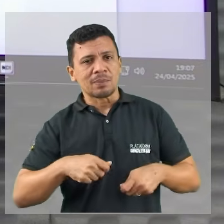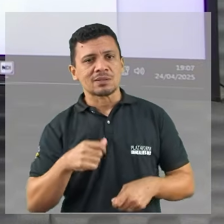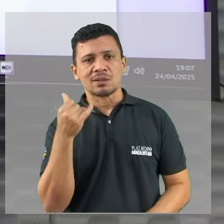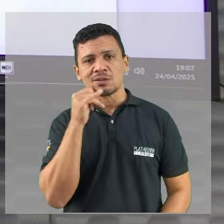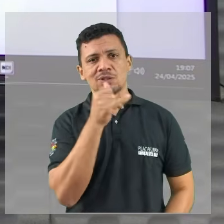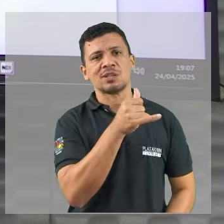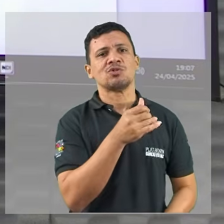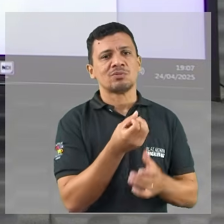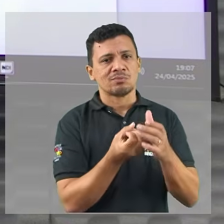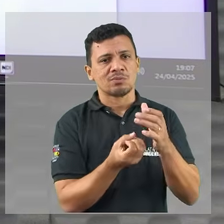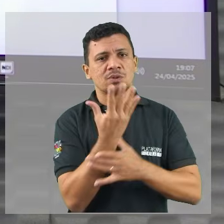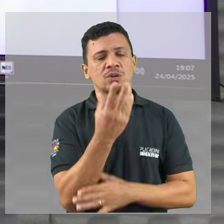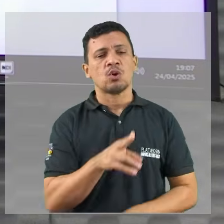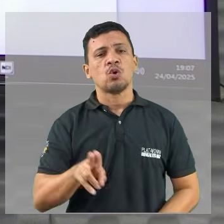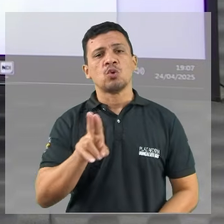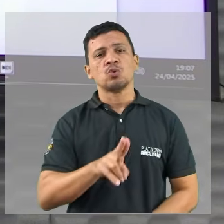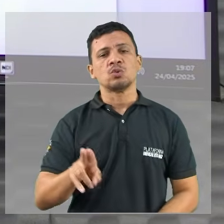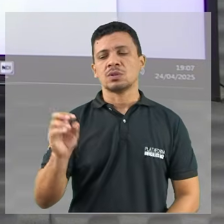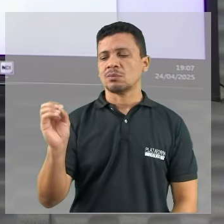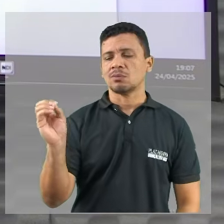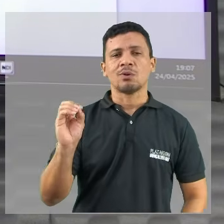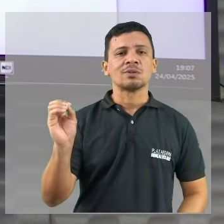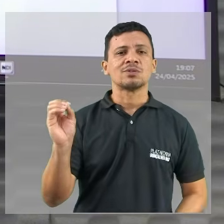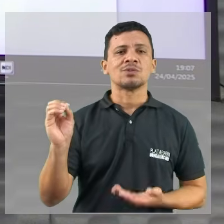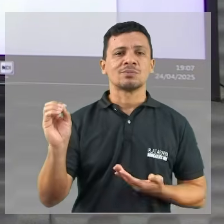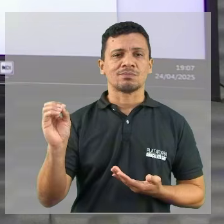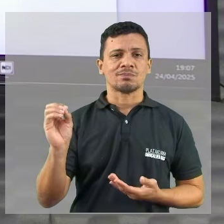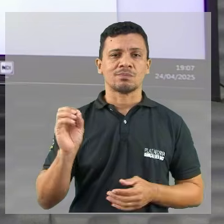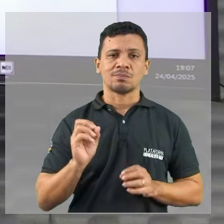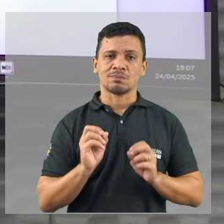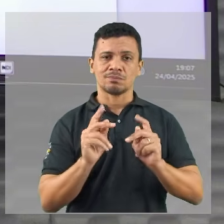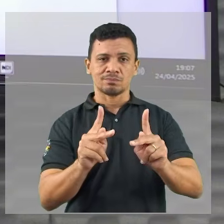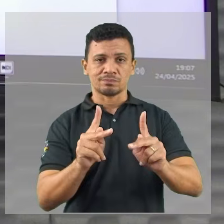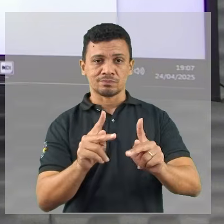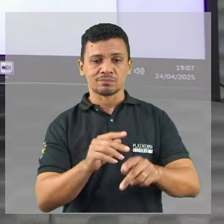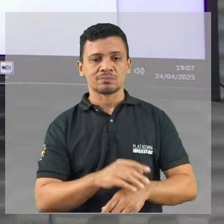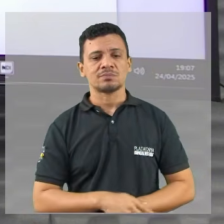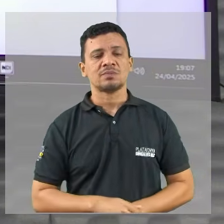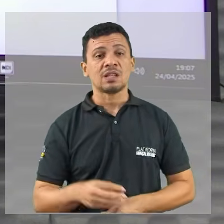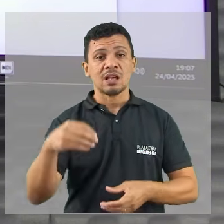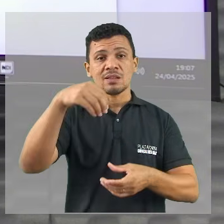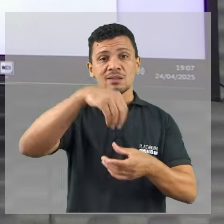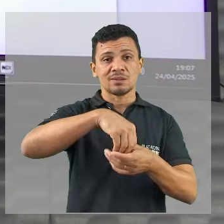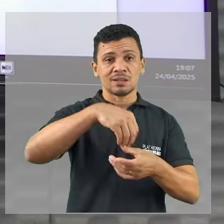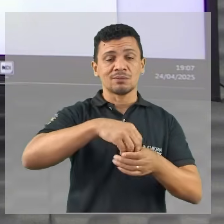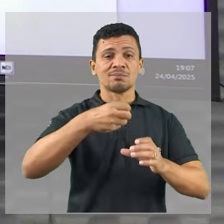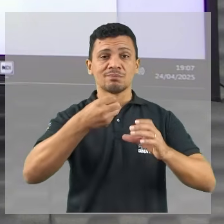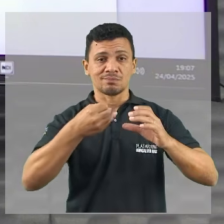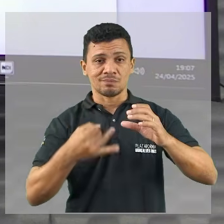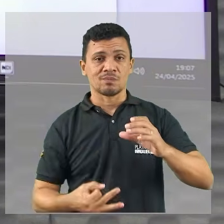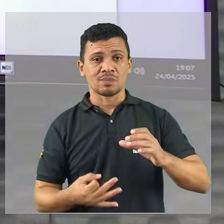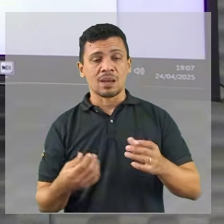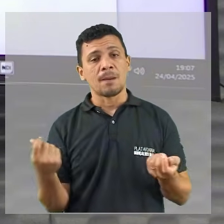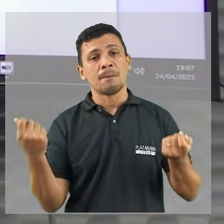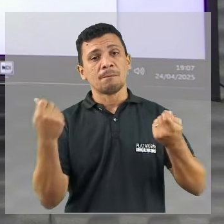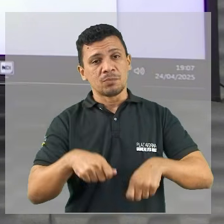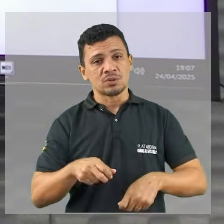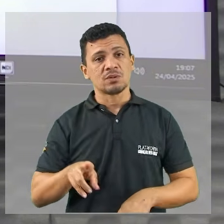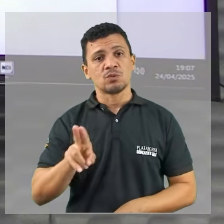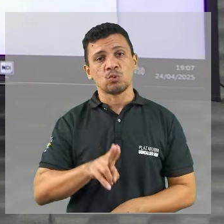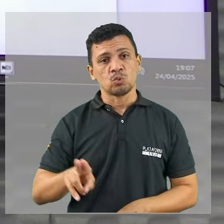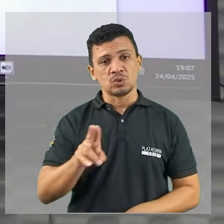a utilização de oxigênio, beleza? Então, ela, dentro da sua característica, ela permite que utilize